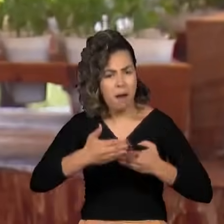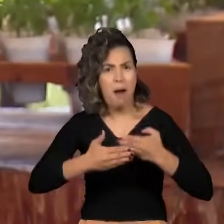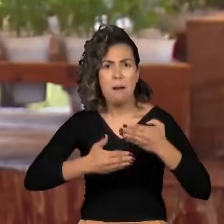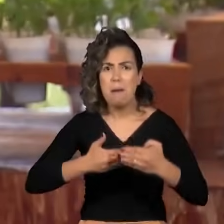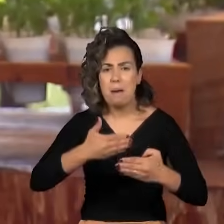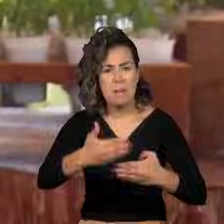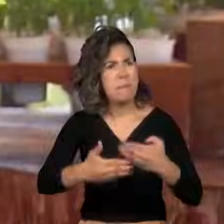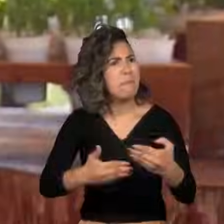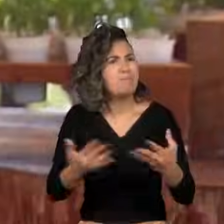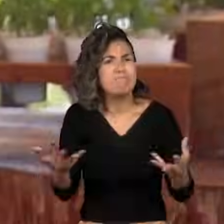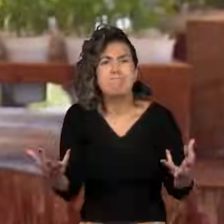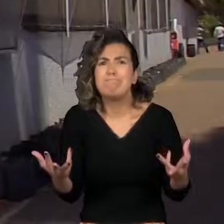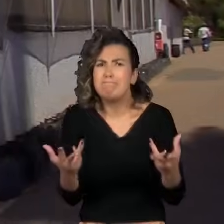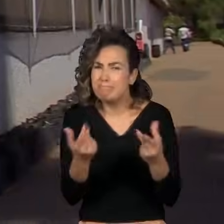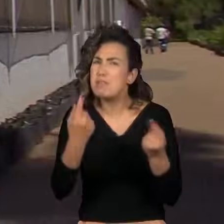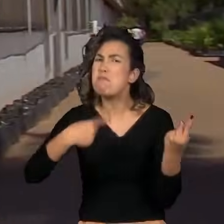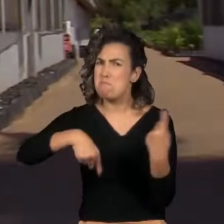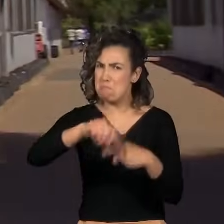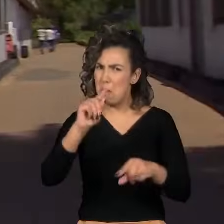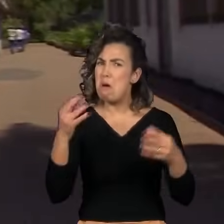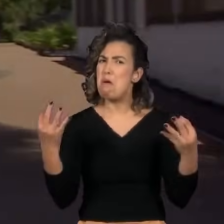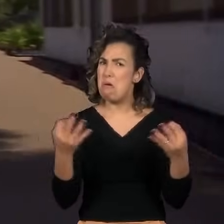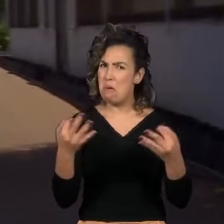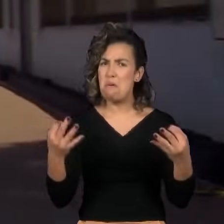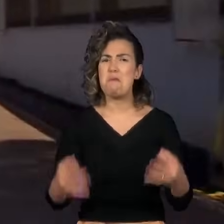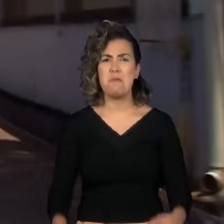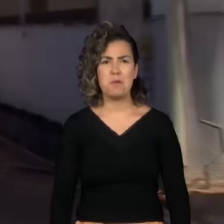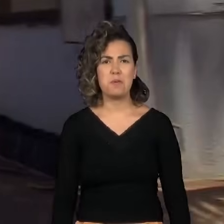bem elaborada, que tem tudo para dar certo.